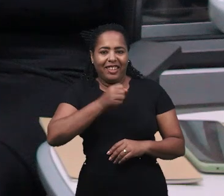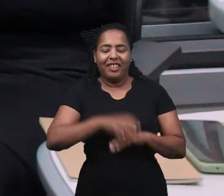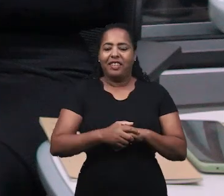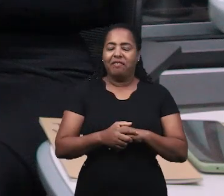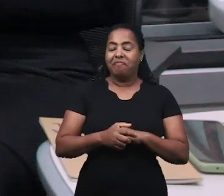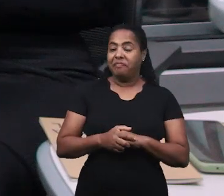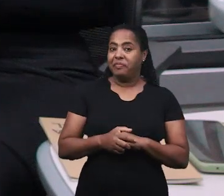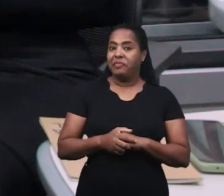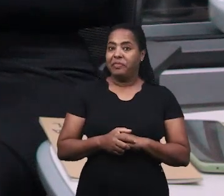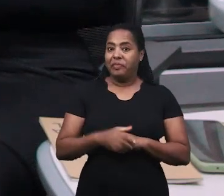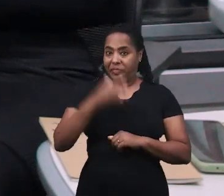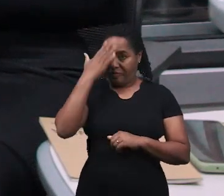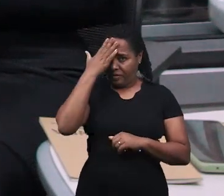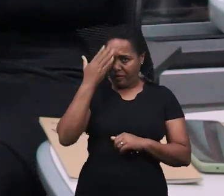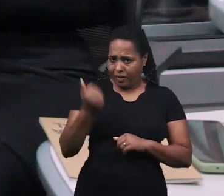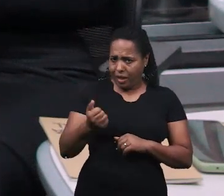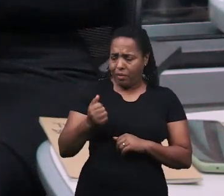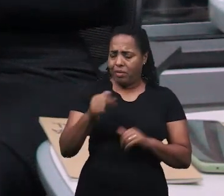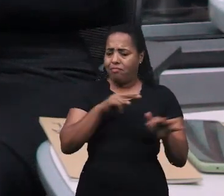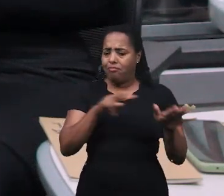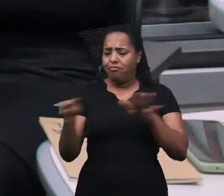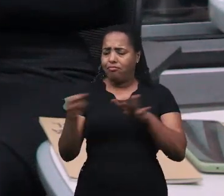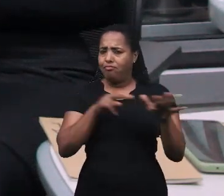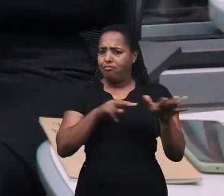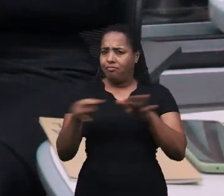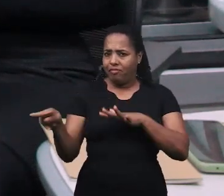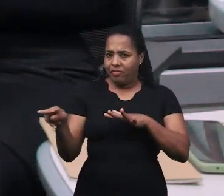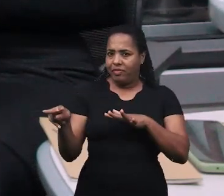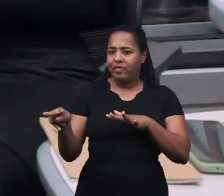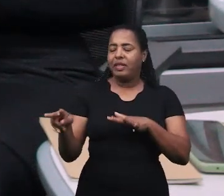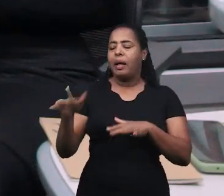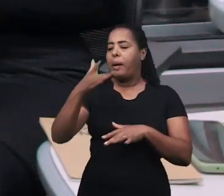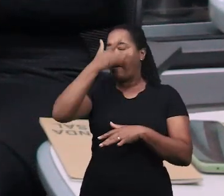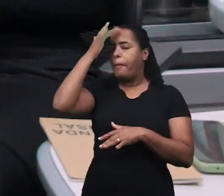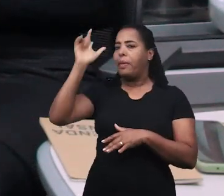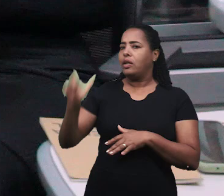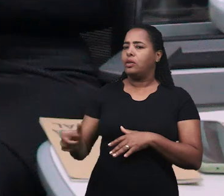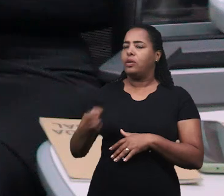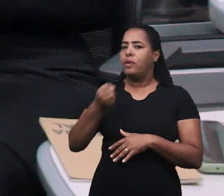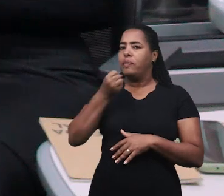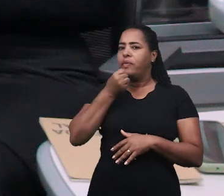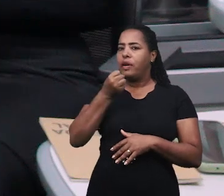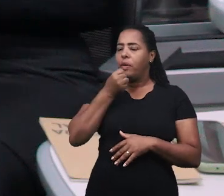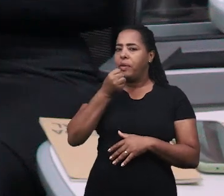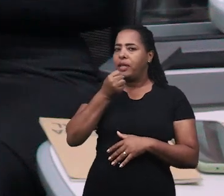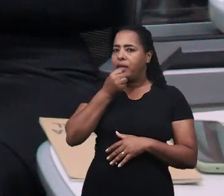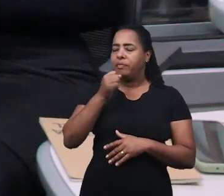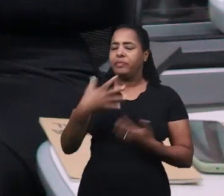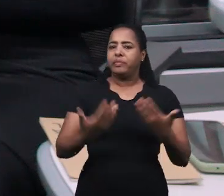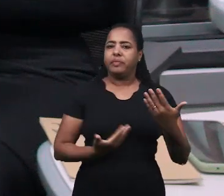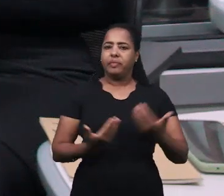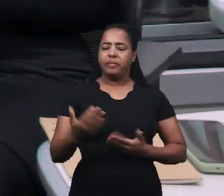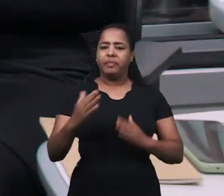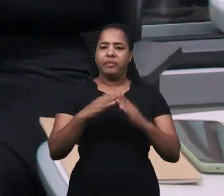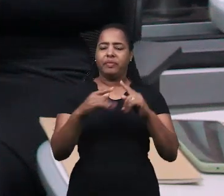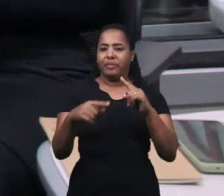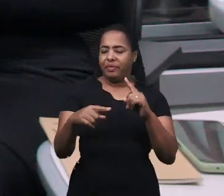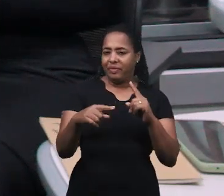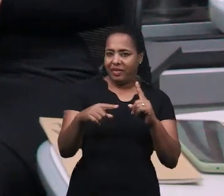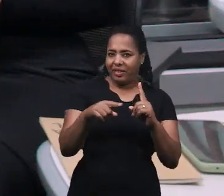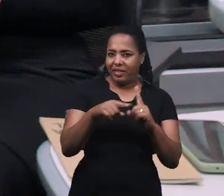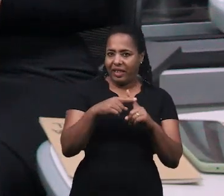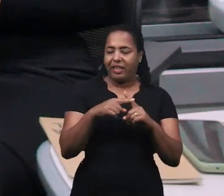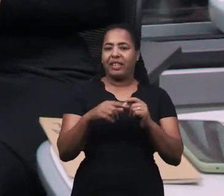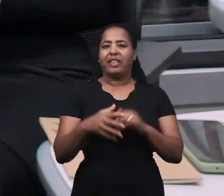já sabe, toda semana a gente traz aqui alguém para ser entrevistado, um servo da igreja, um membro da igreja, uma serva, uma